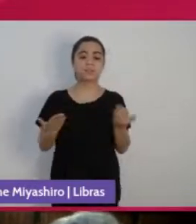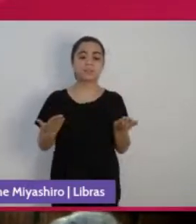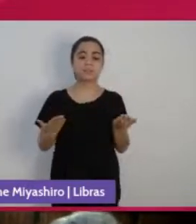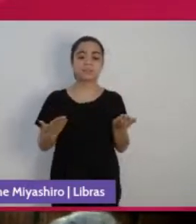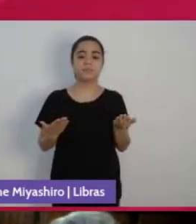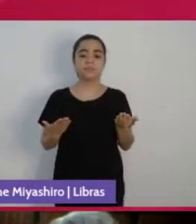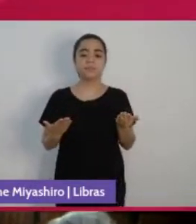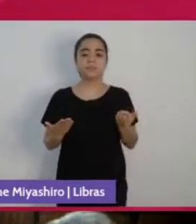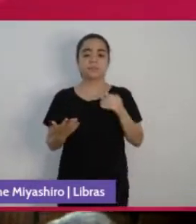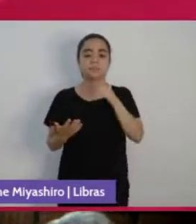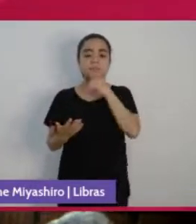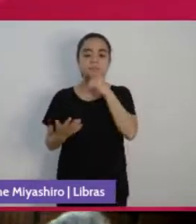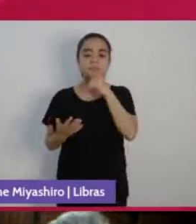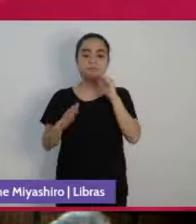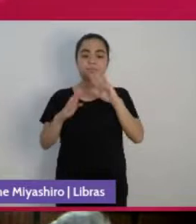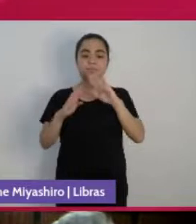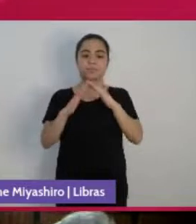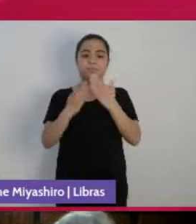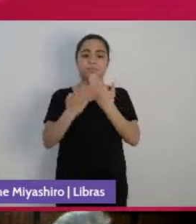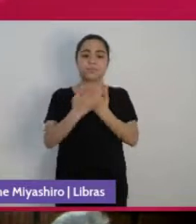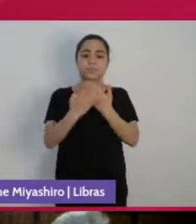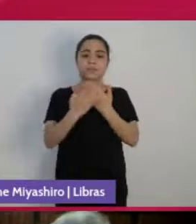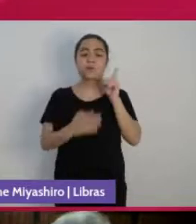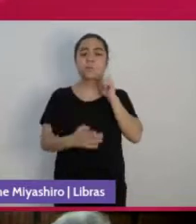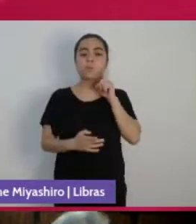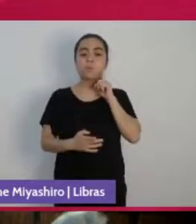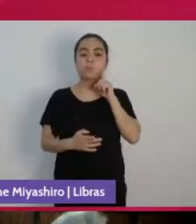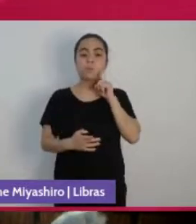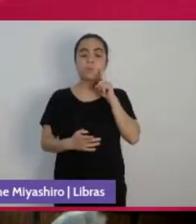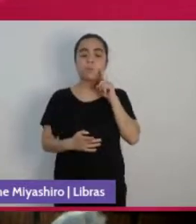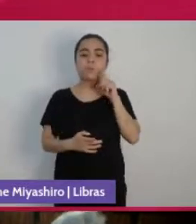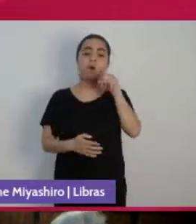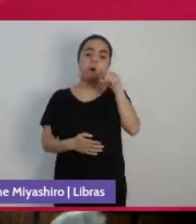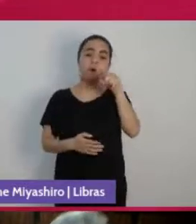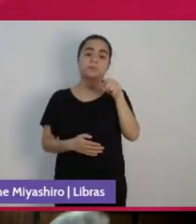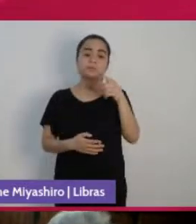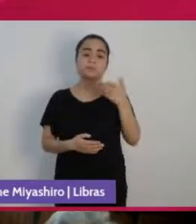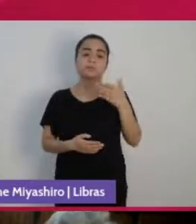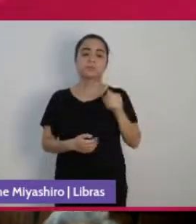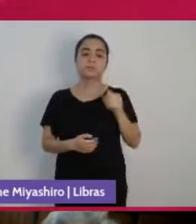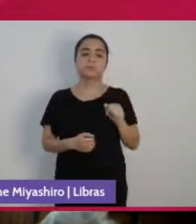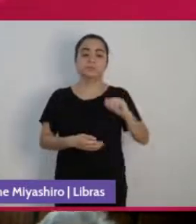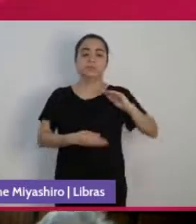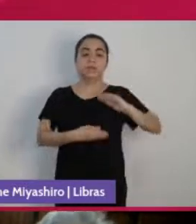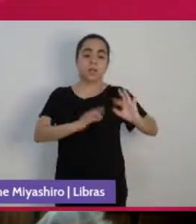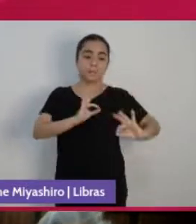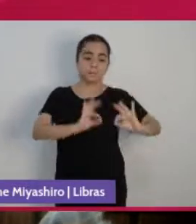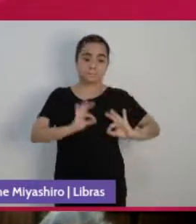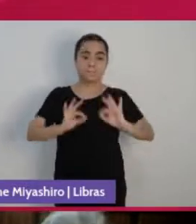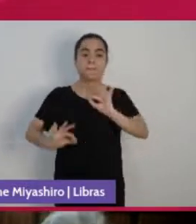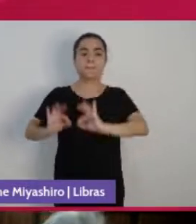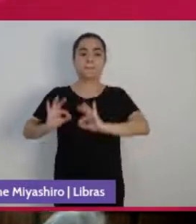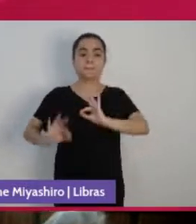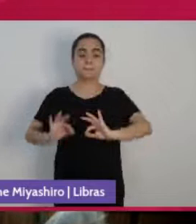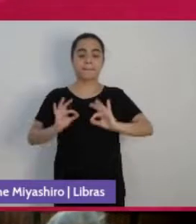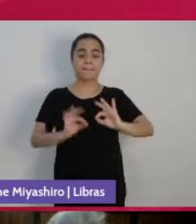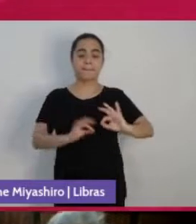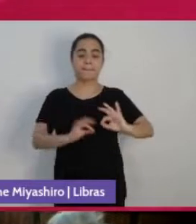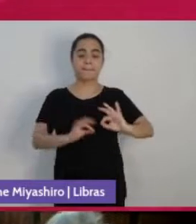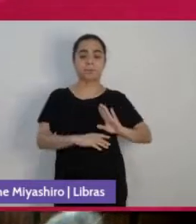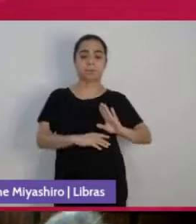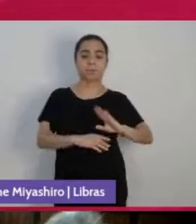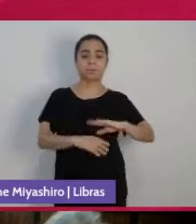o Colégio Americano fala isso daqui: adequar a angulação do book